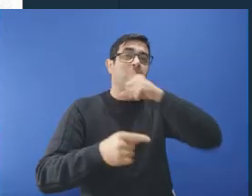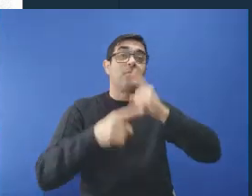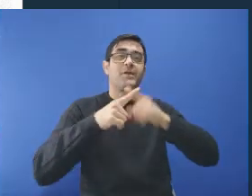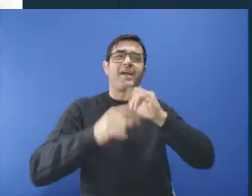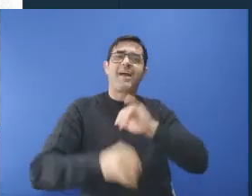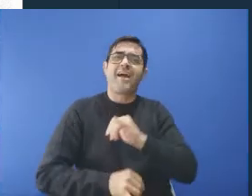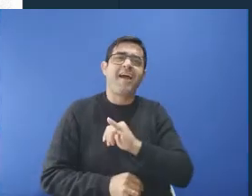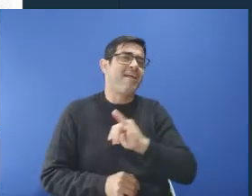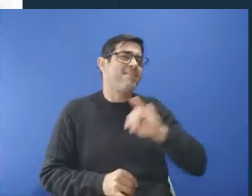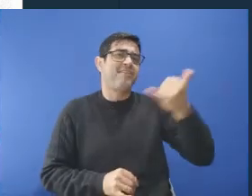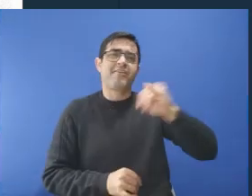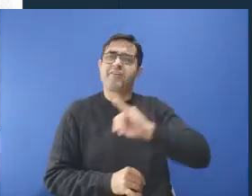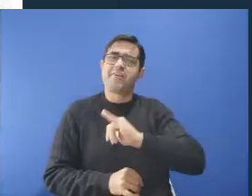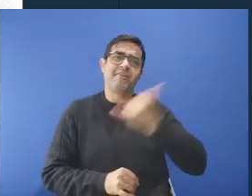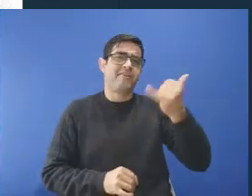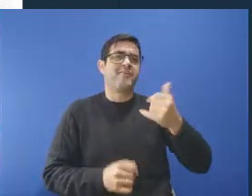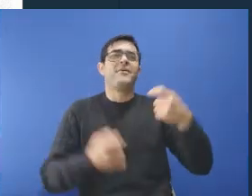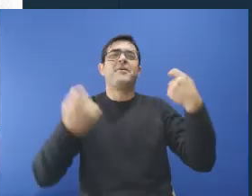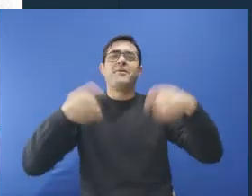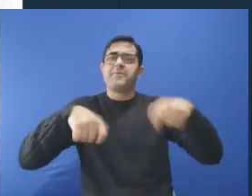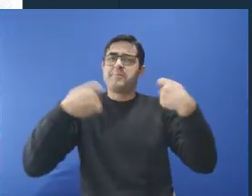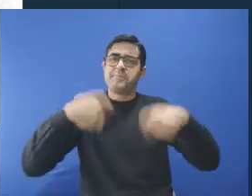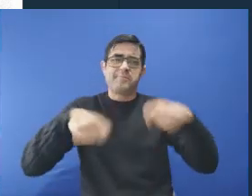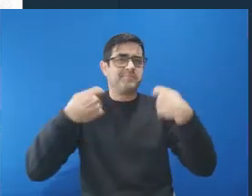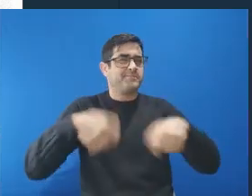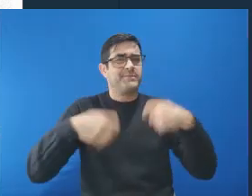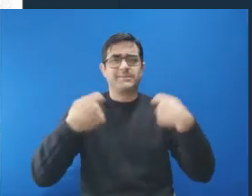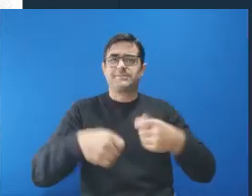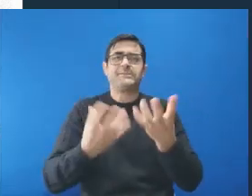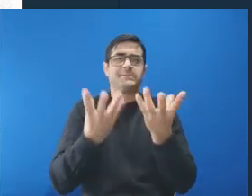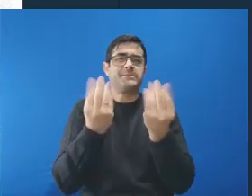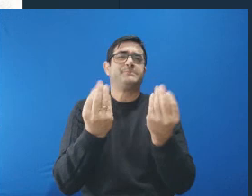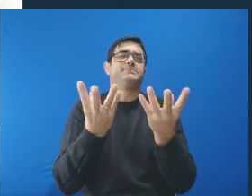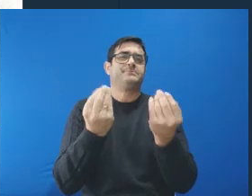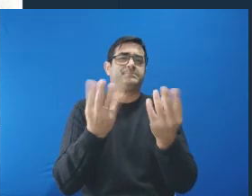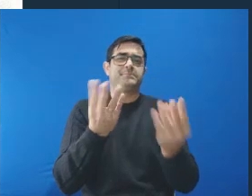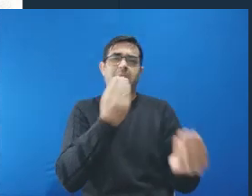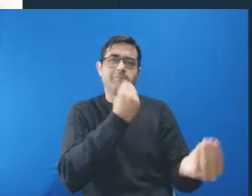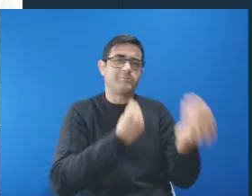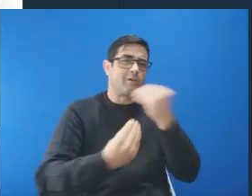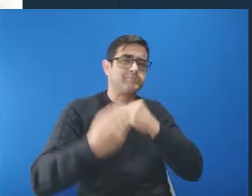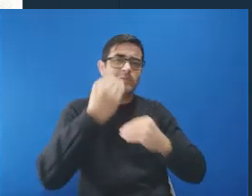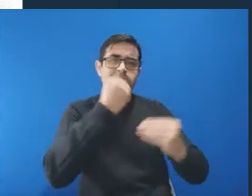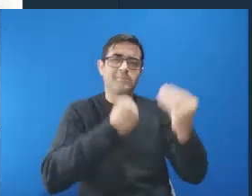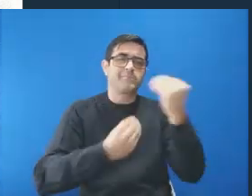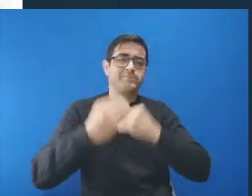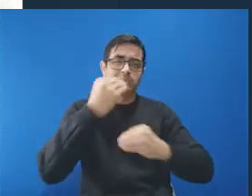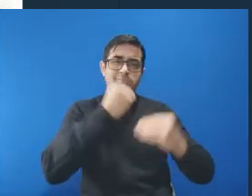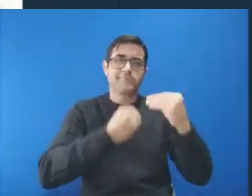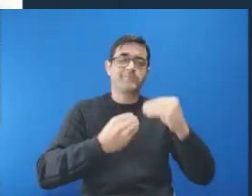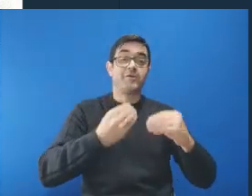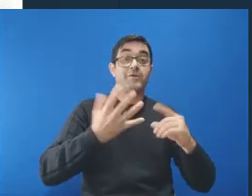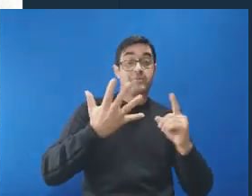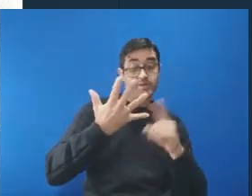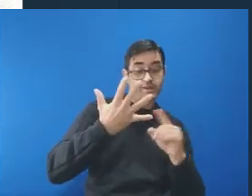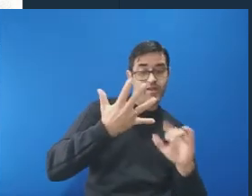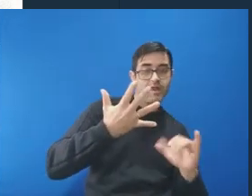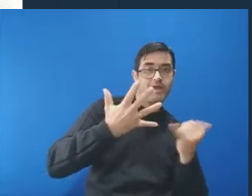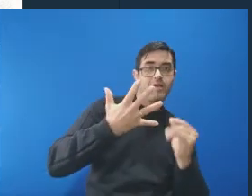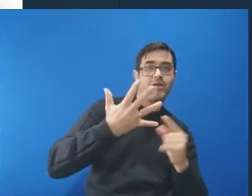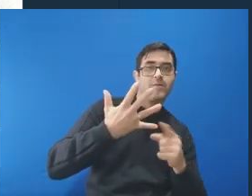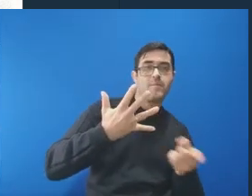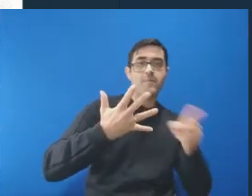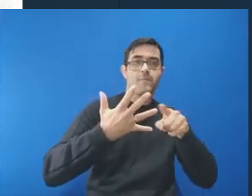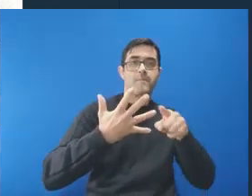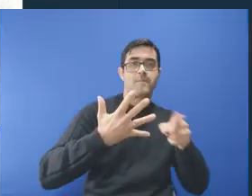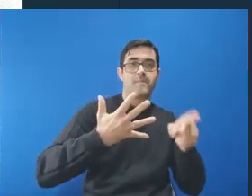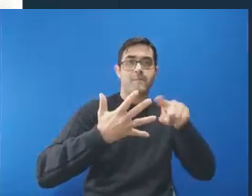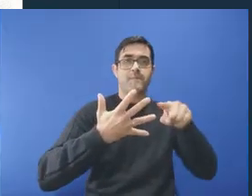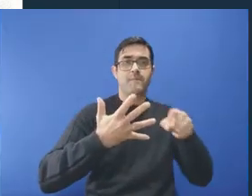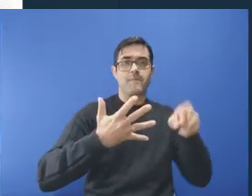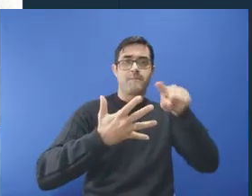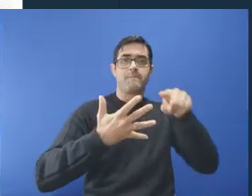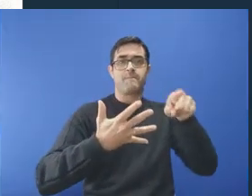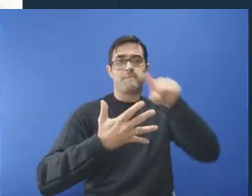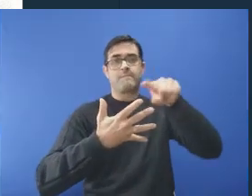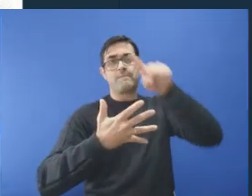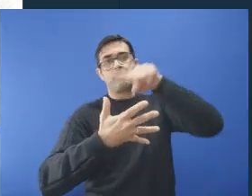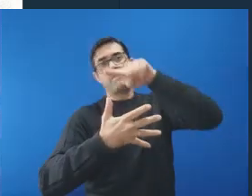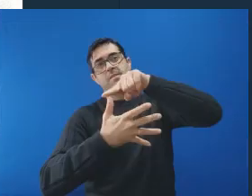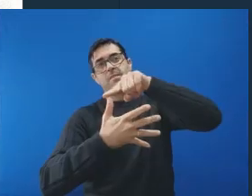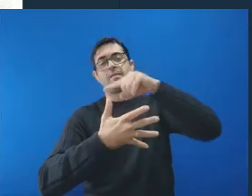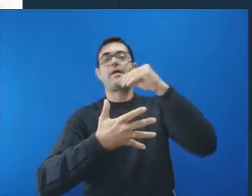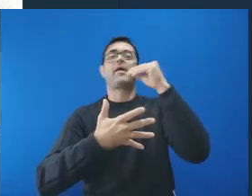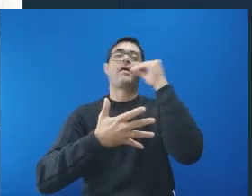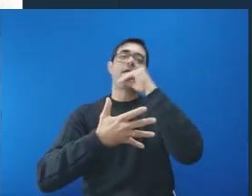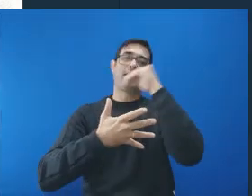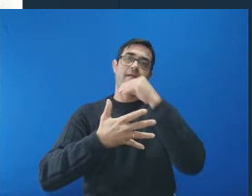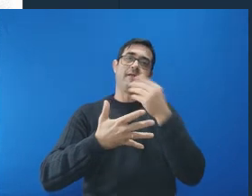mais oferecendo para ele, porque a energia foi sendo perdida ao longo da cadeia trófica, ok? Nas próximas aulas, mais para frente,